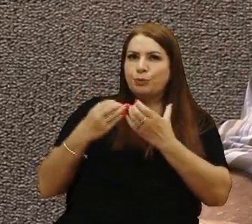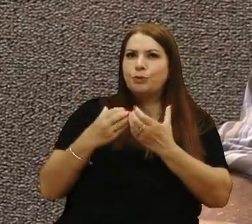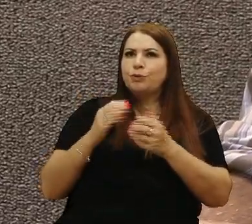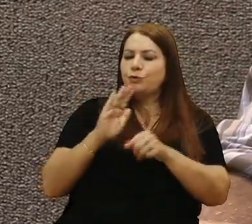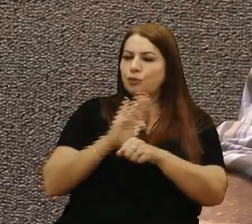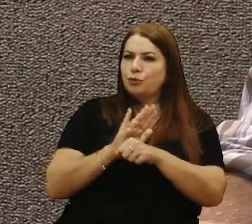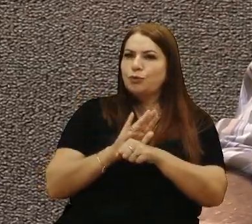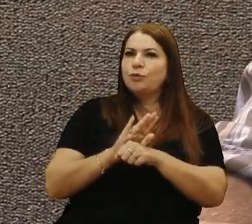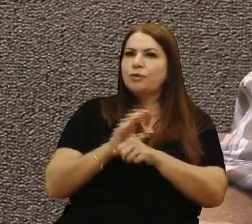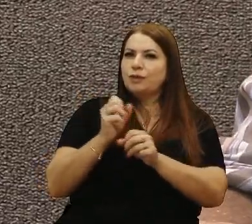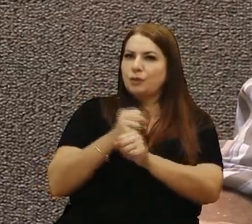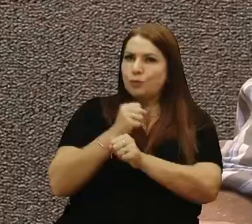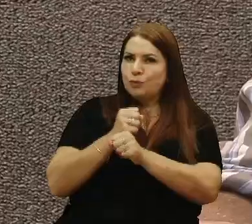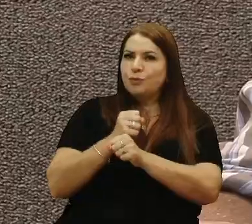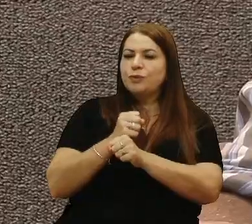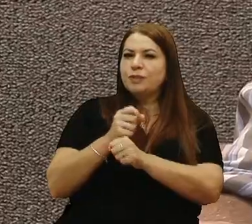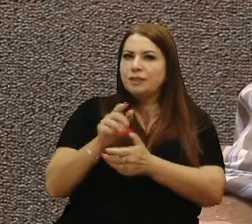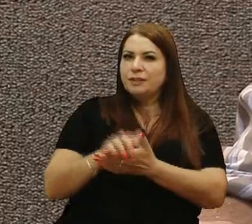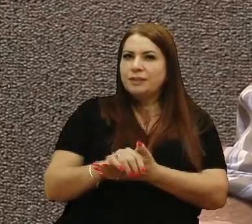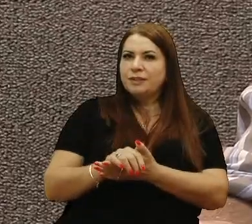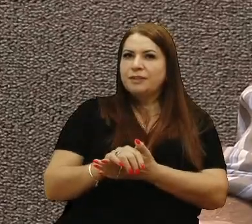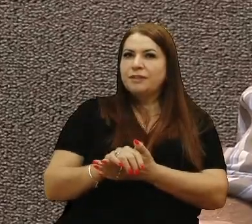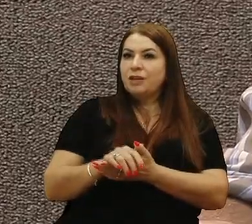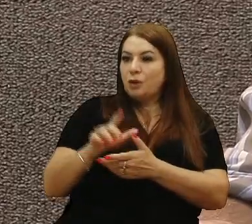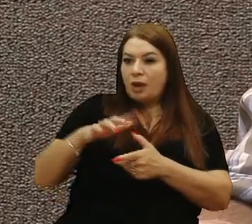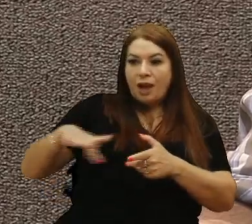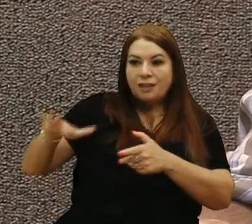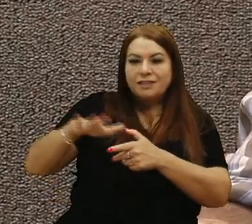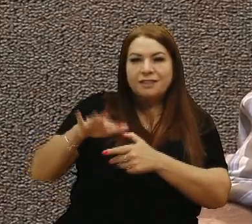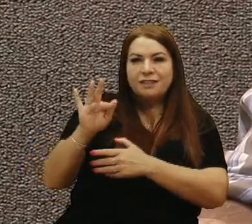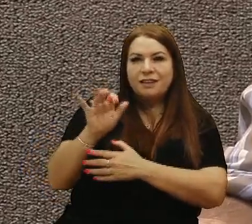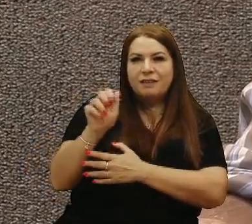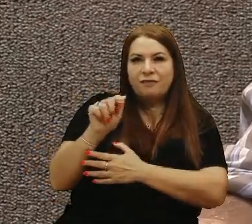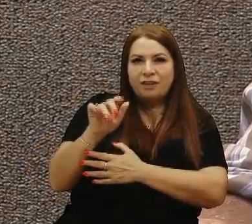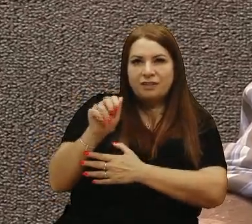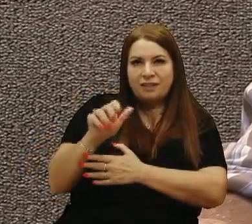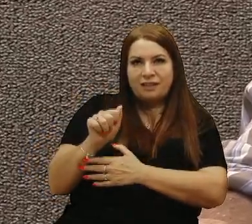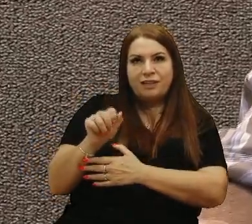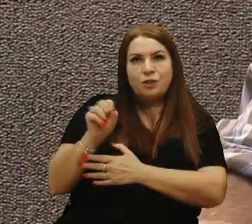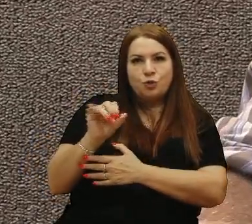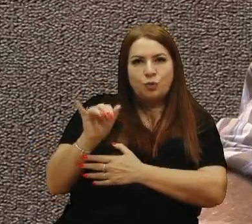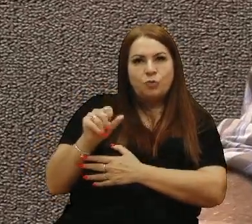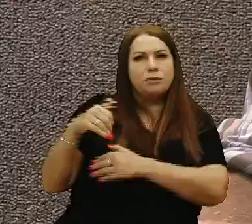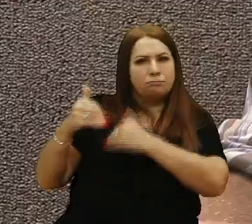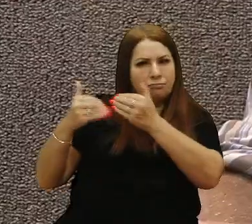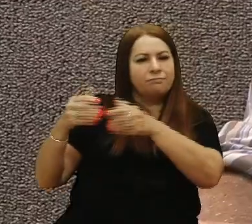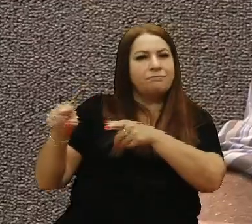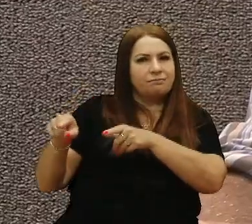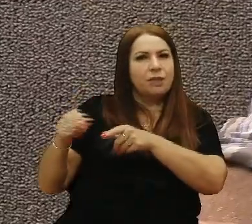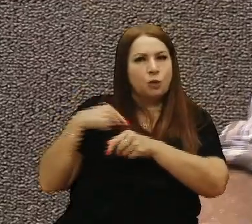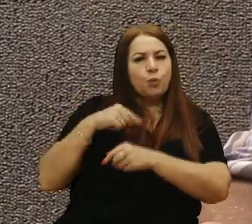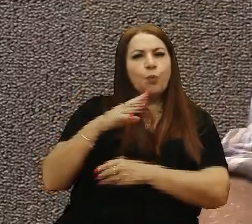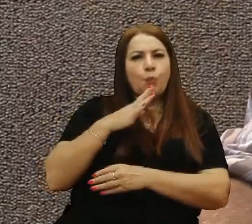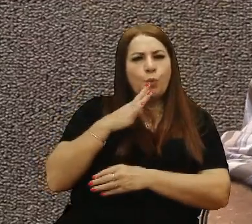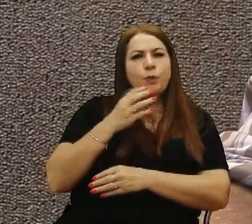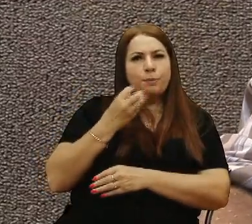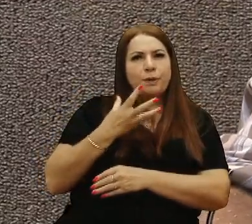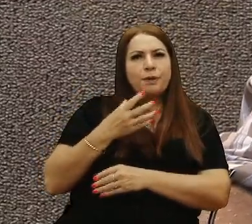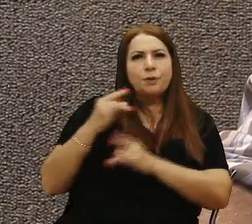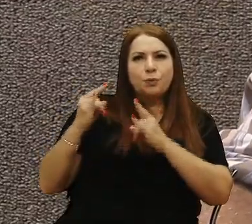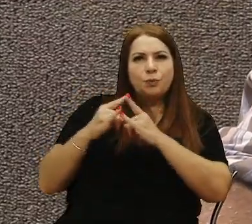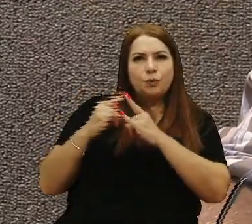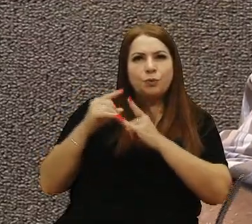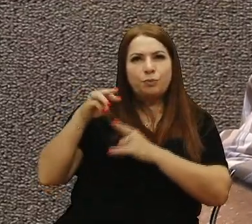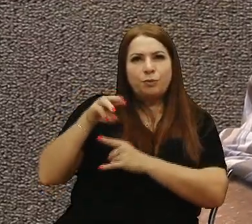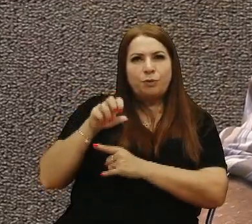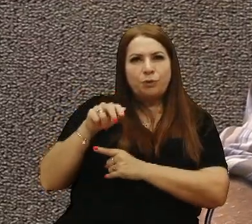ajudou a construir Fazenda Souza, o desenvolvimento de Fazenda Souza. Então, eu que conheço bem o Clube